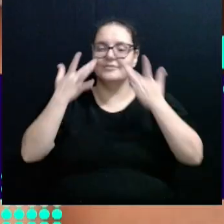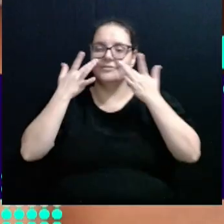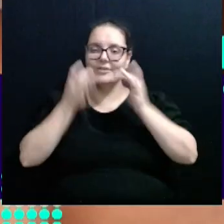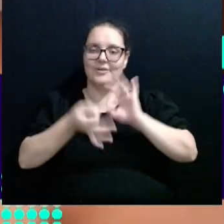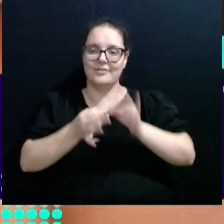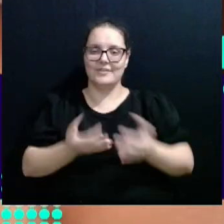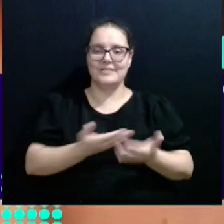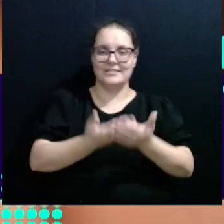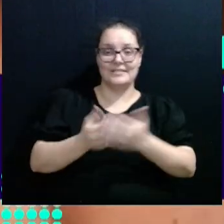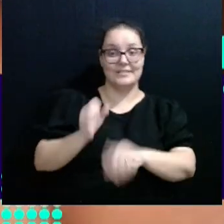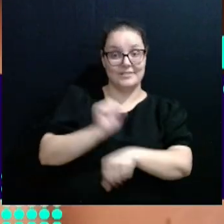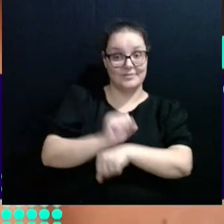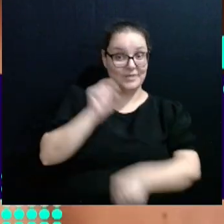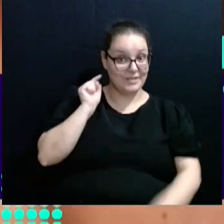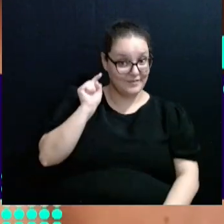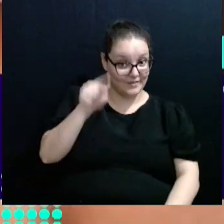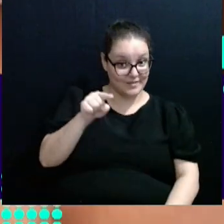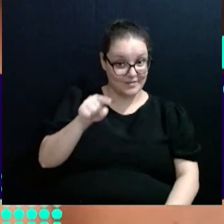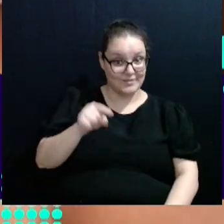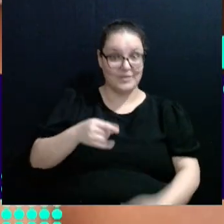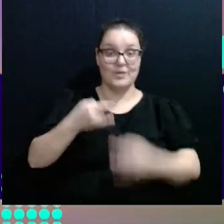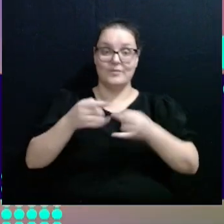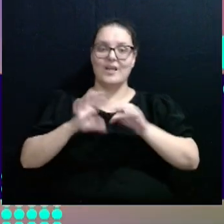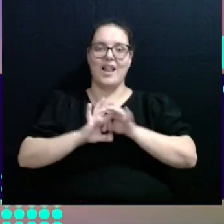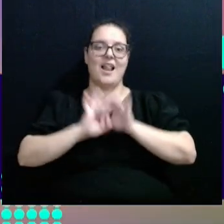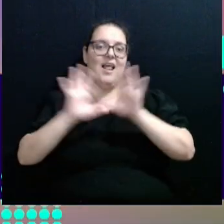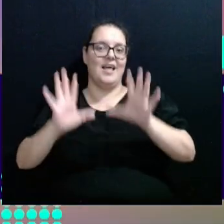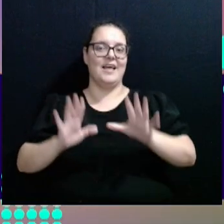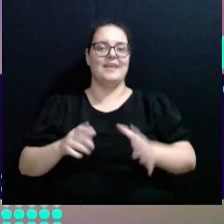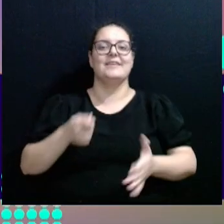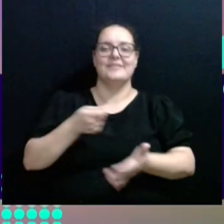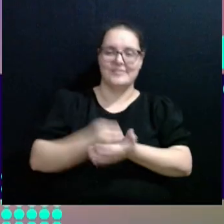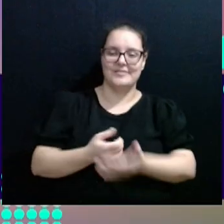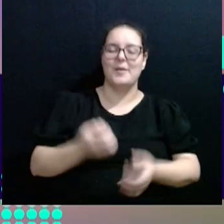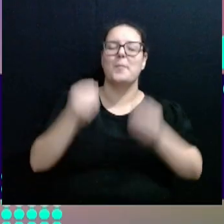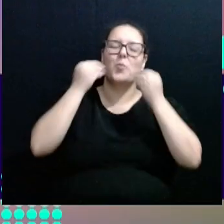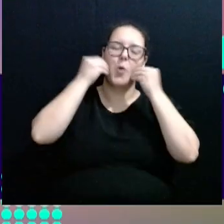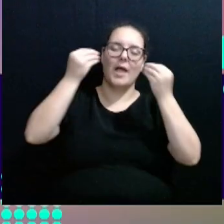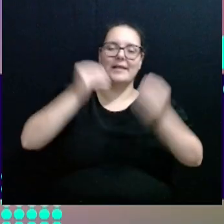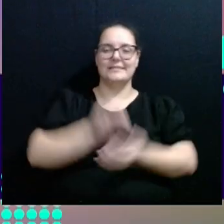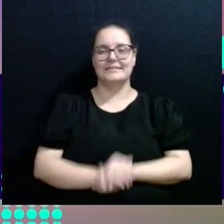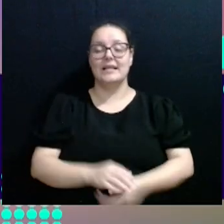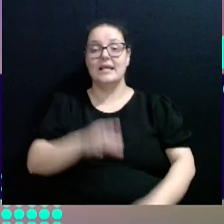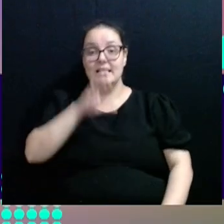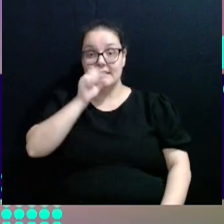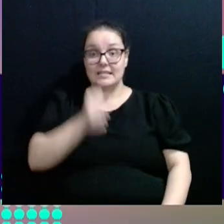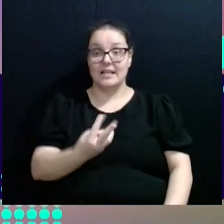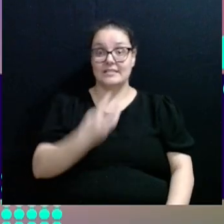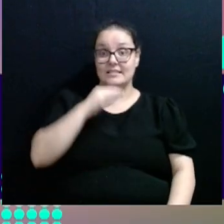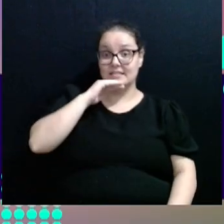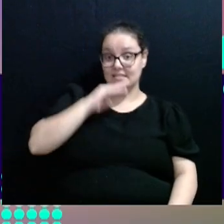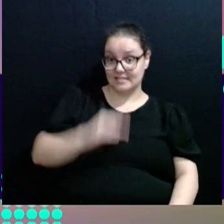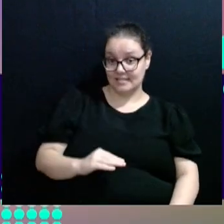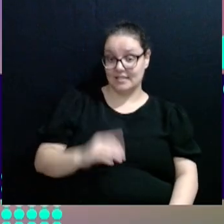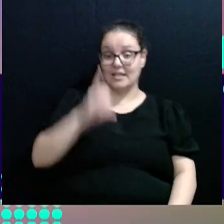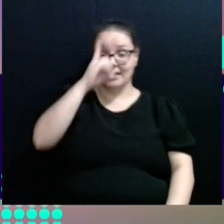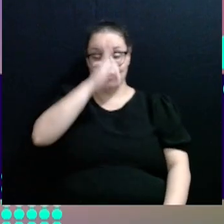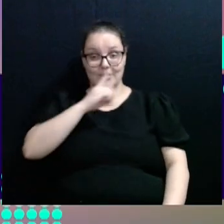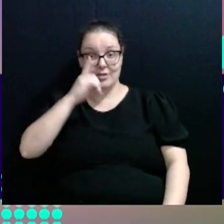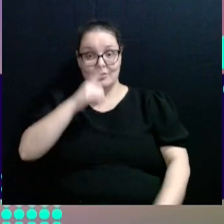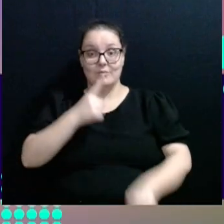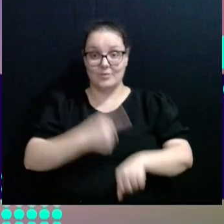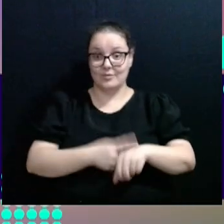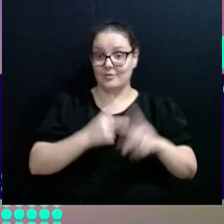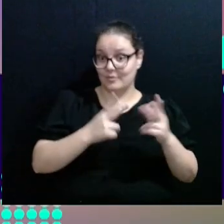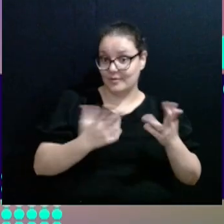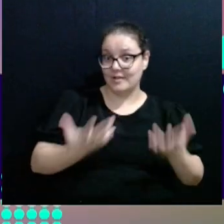você. Os ingressos estão disponíveis, já garante seu ingresso. Valeu, beijo! Sábado, às 3 horas da tarde e domingo, no mesmo horário, tem o